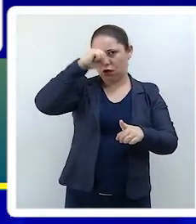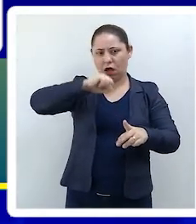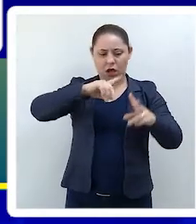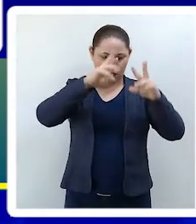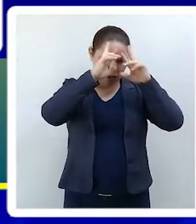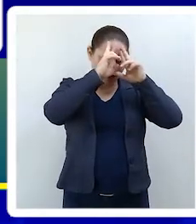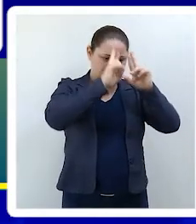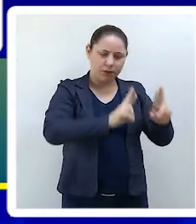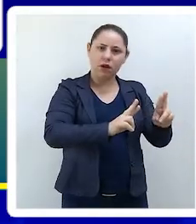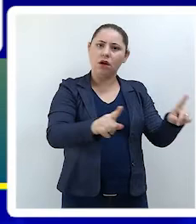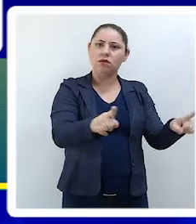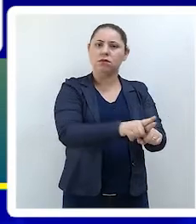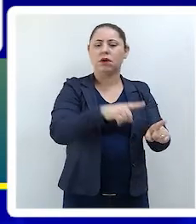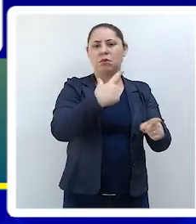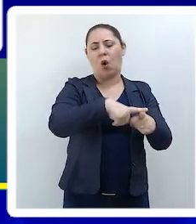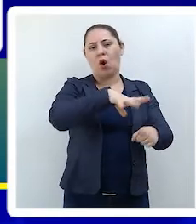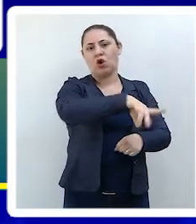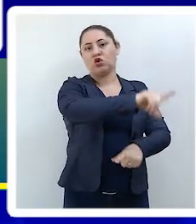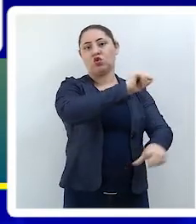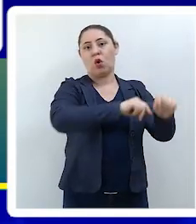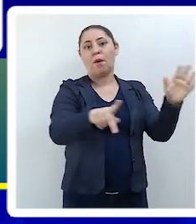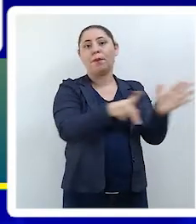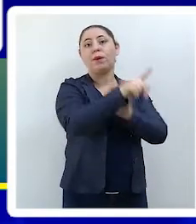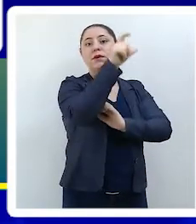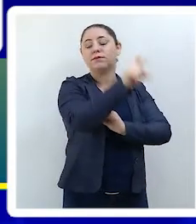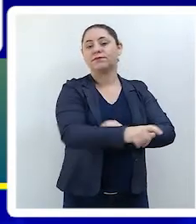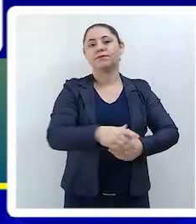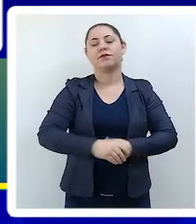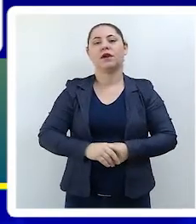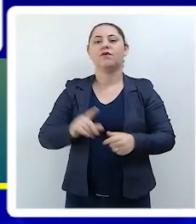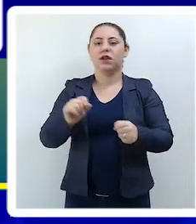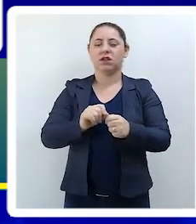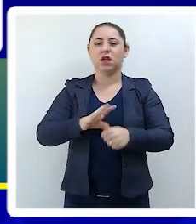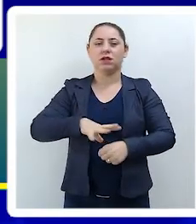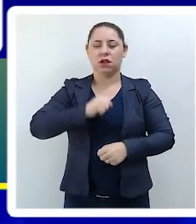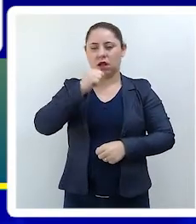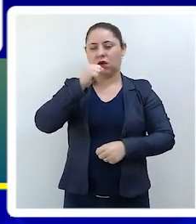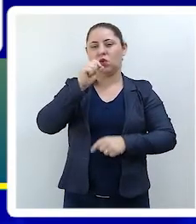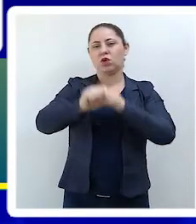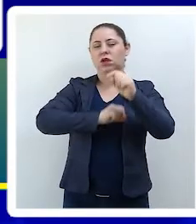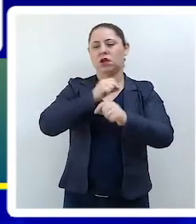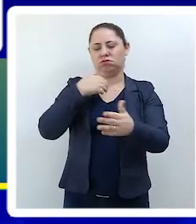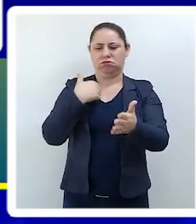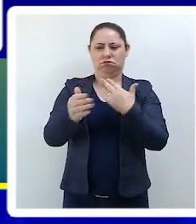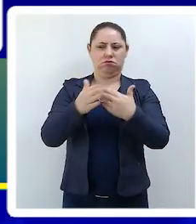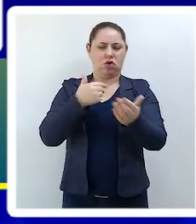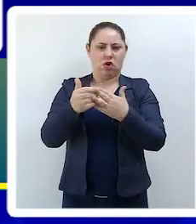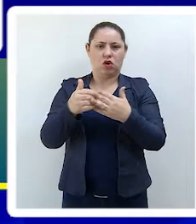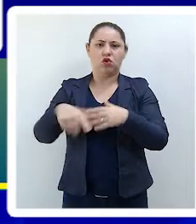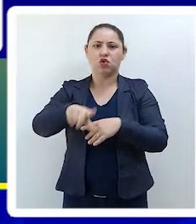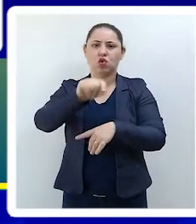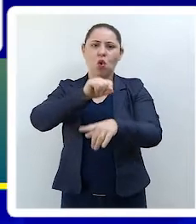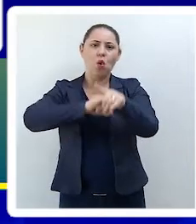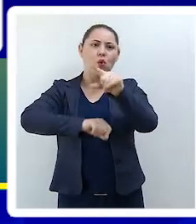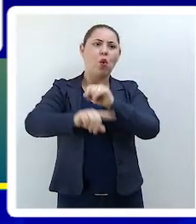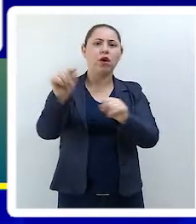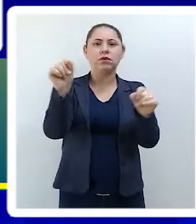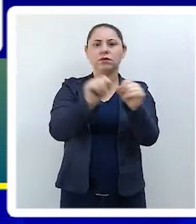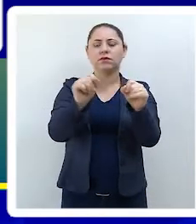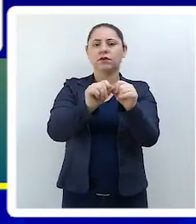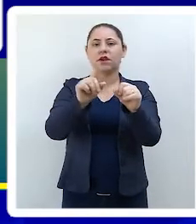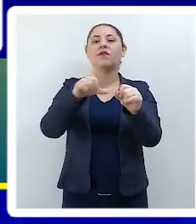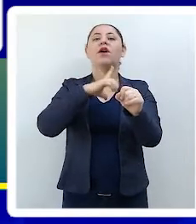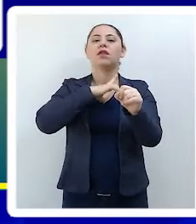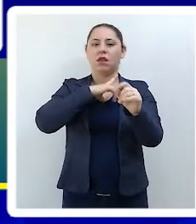por isso. E isso é empoderar as mulheres, é que elas saibam que, independentemente da escolha que ela faça,